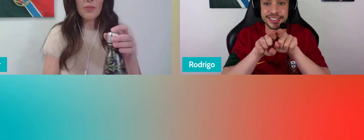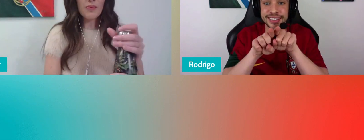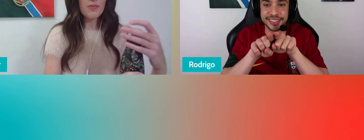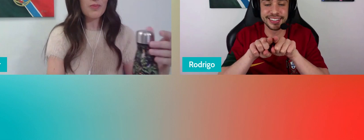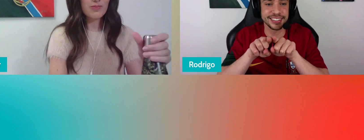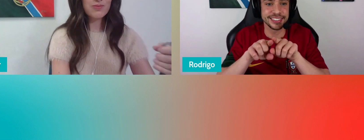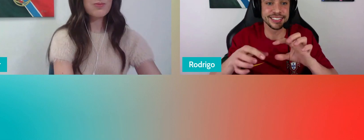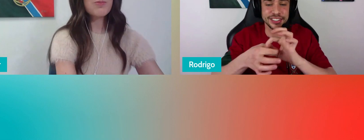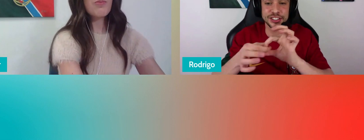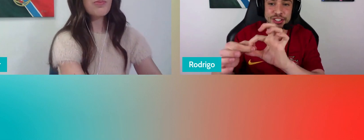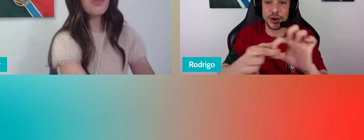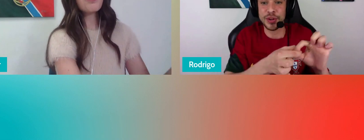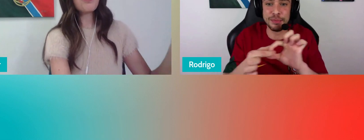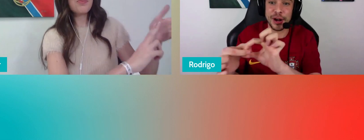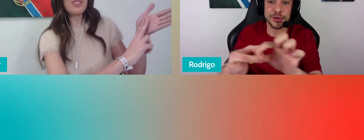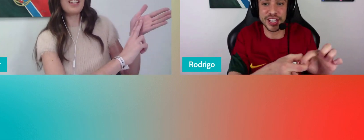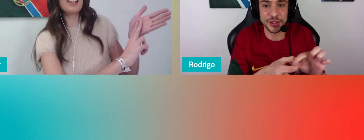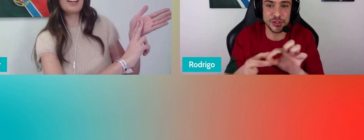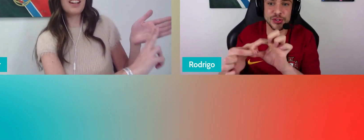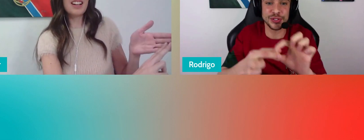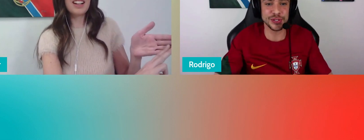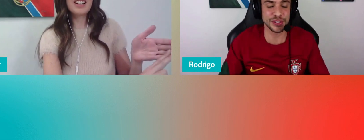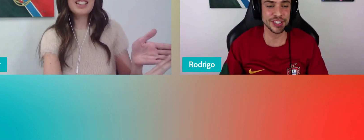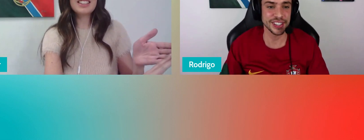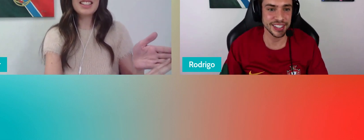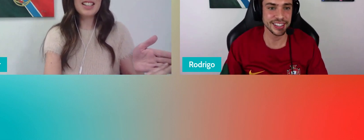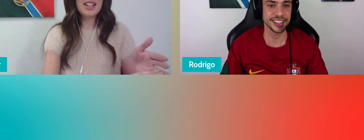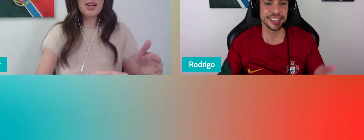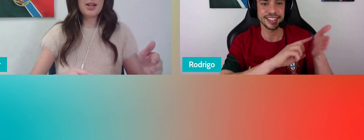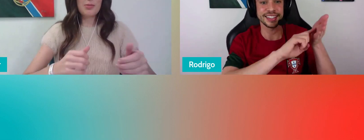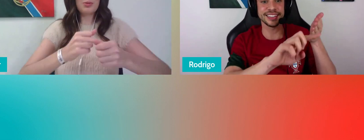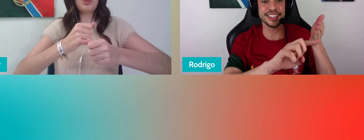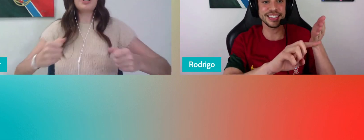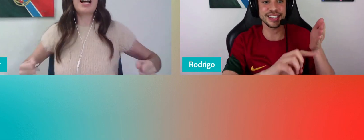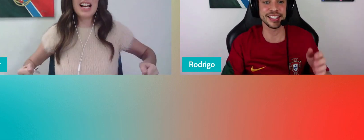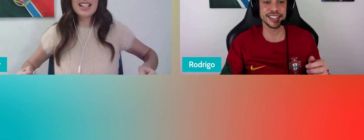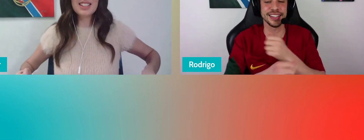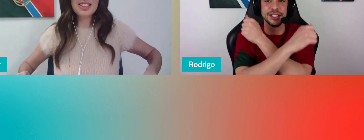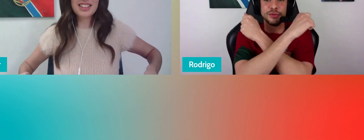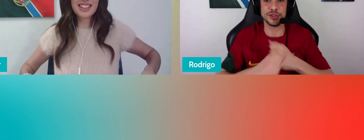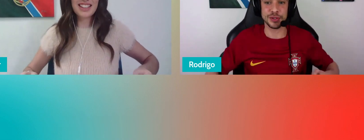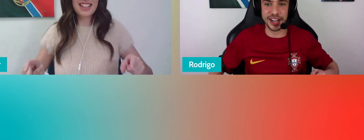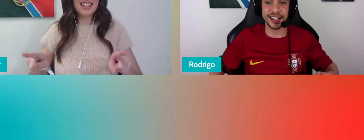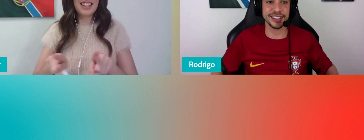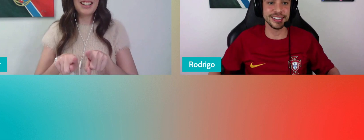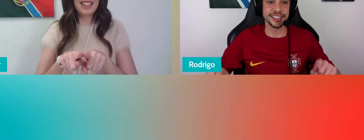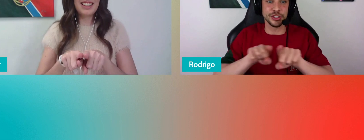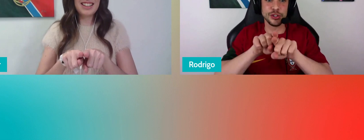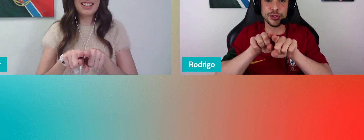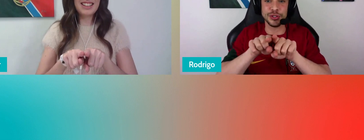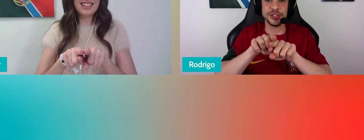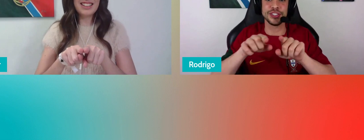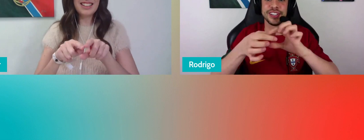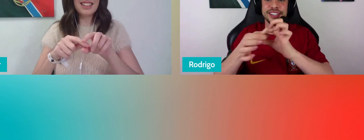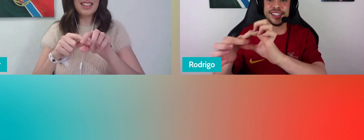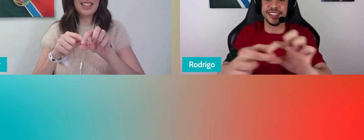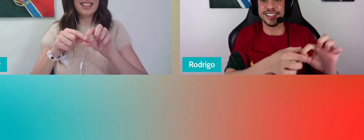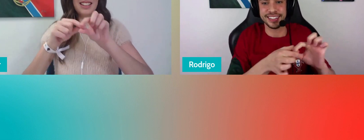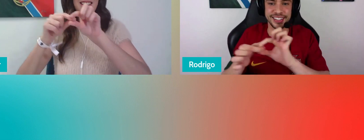Portugal. São irmãos, andam juntos. Galiza. Portugal.